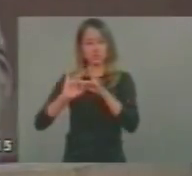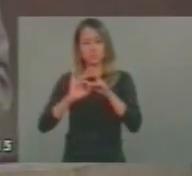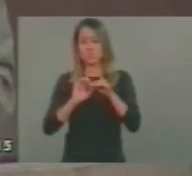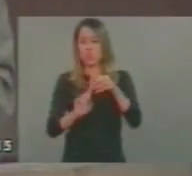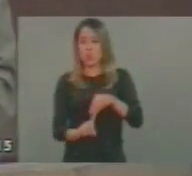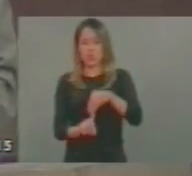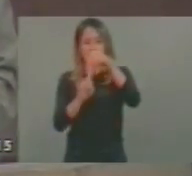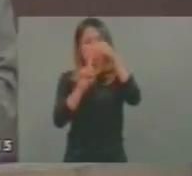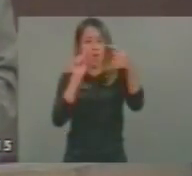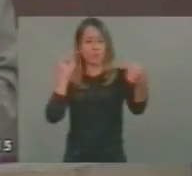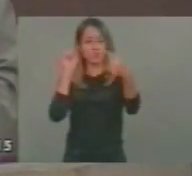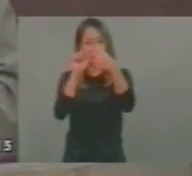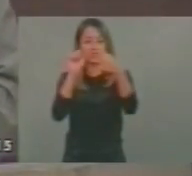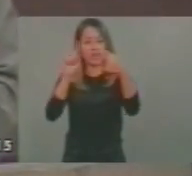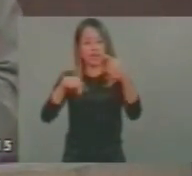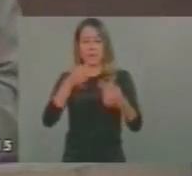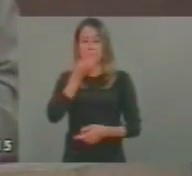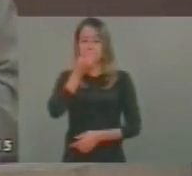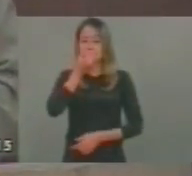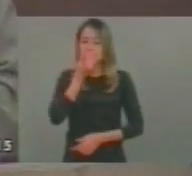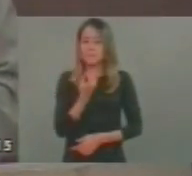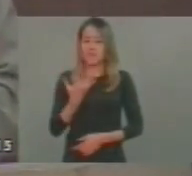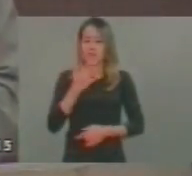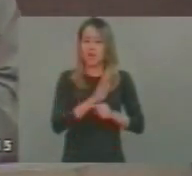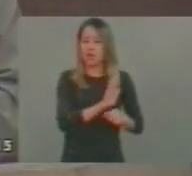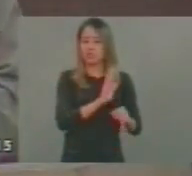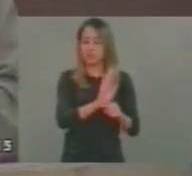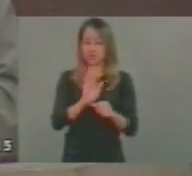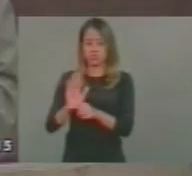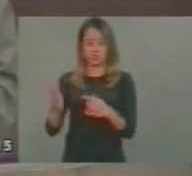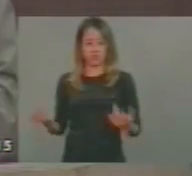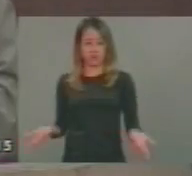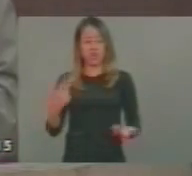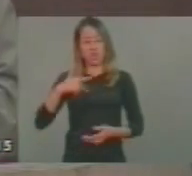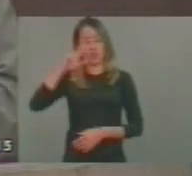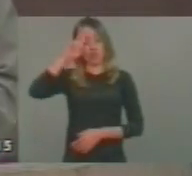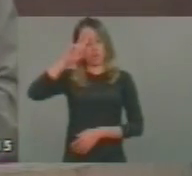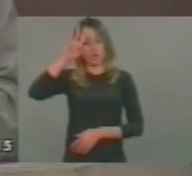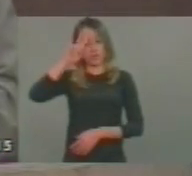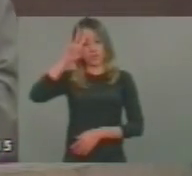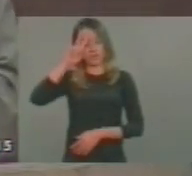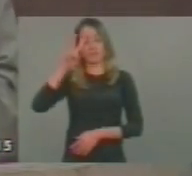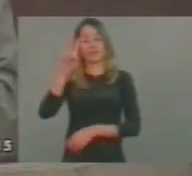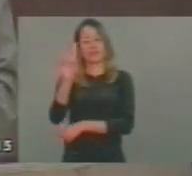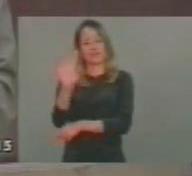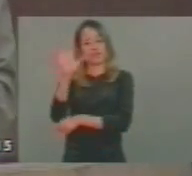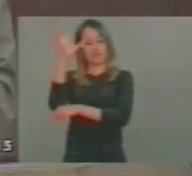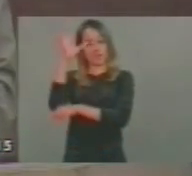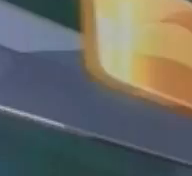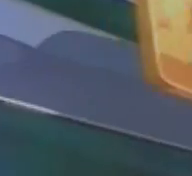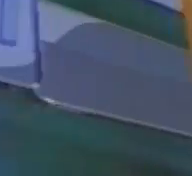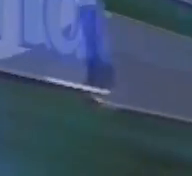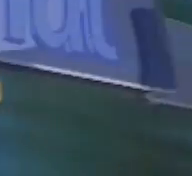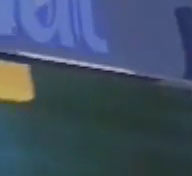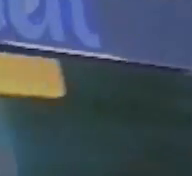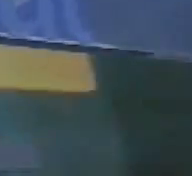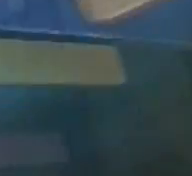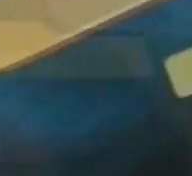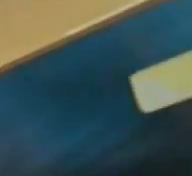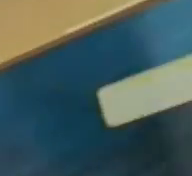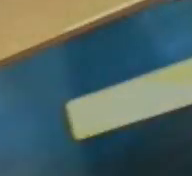nos períodos de estiagem e também para que os hospitais do interior possam prestar melhor atendimento.